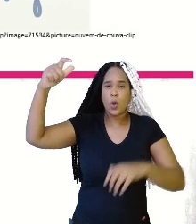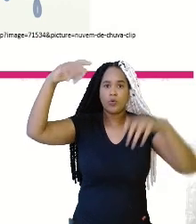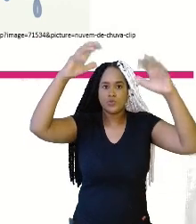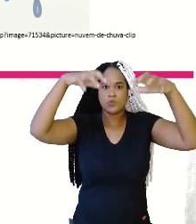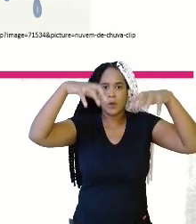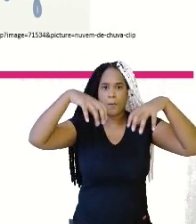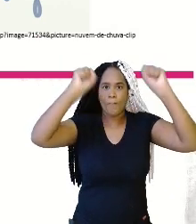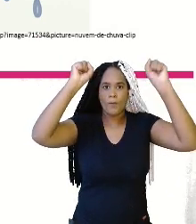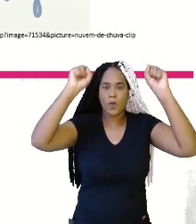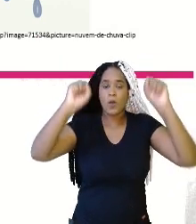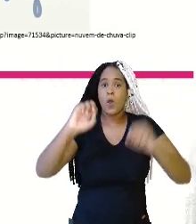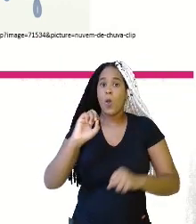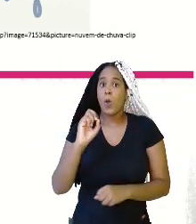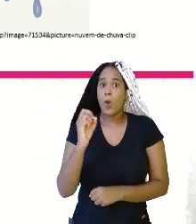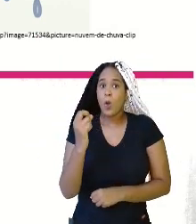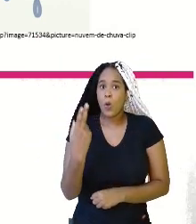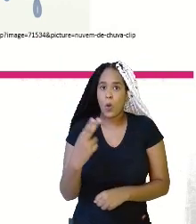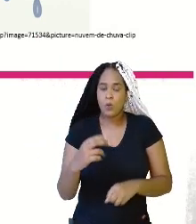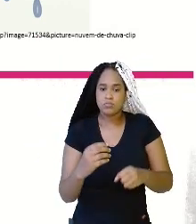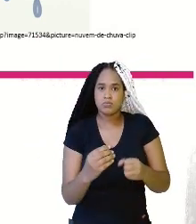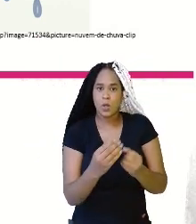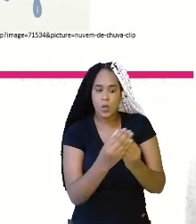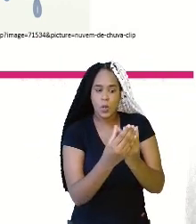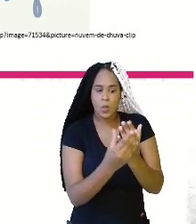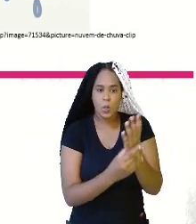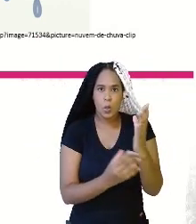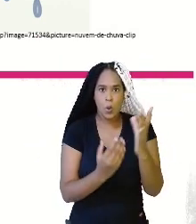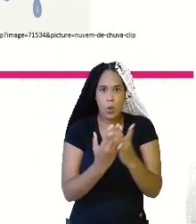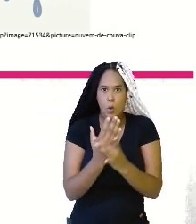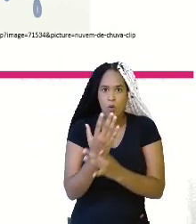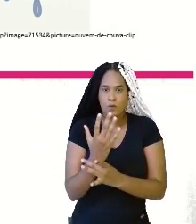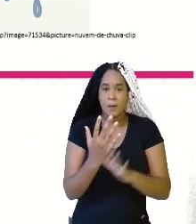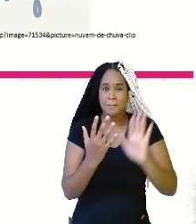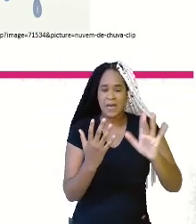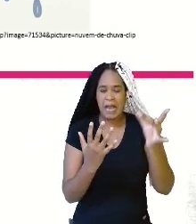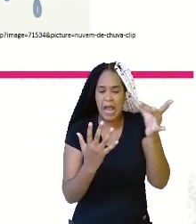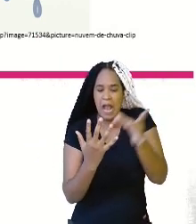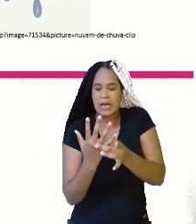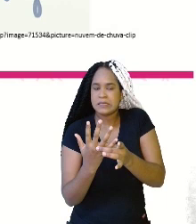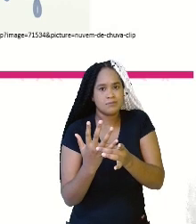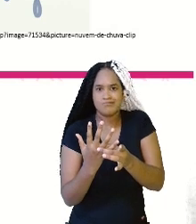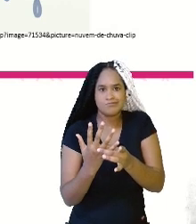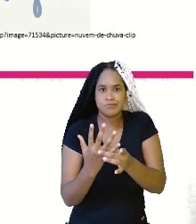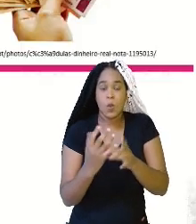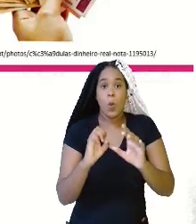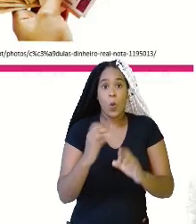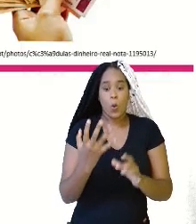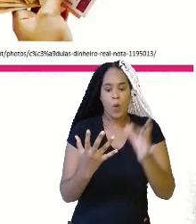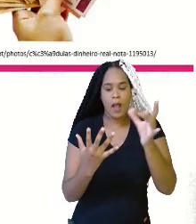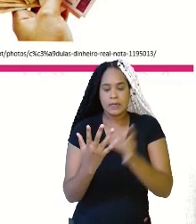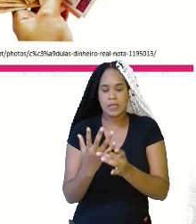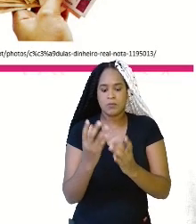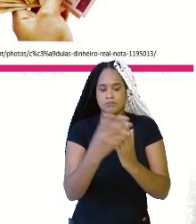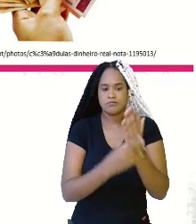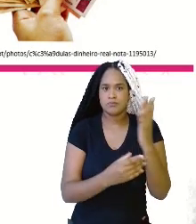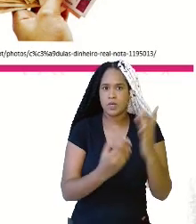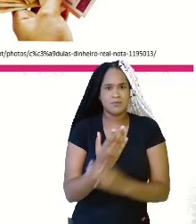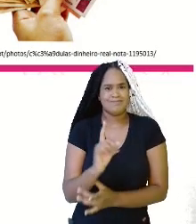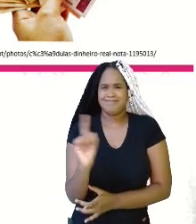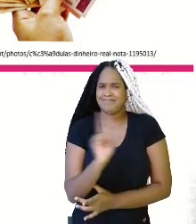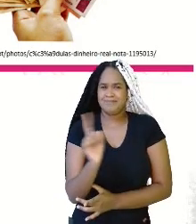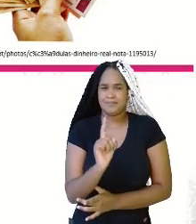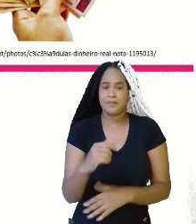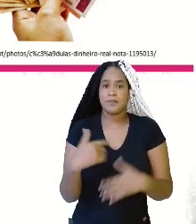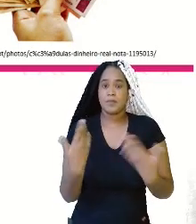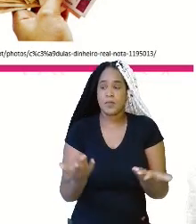chuva. Ou se calça a luva e não se põe o anel, ou se põe o anel e não se calça a luva.